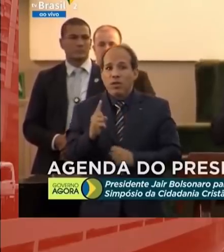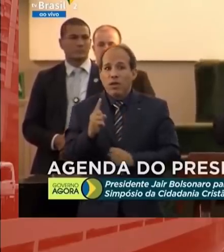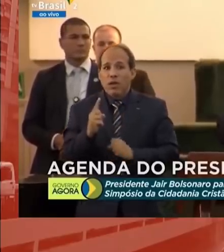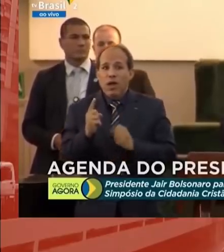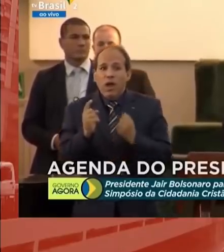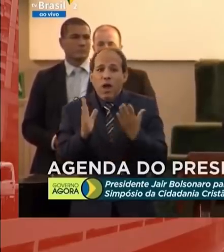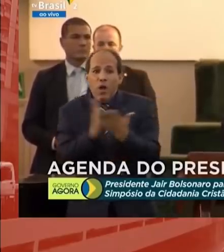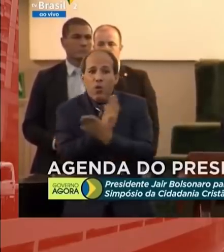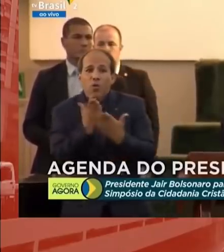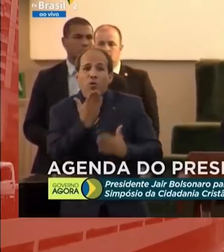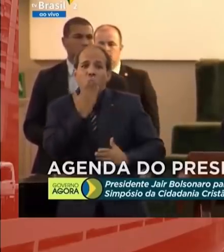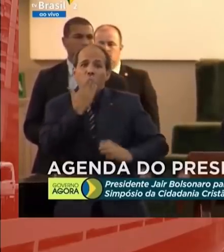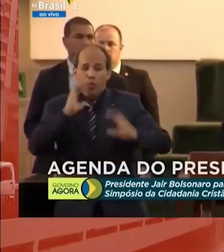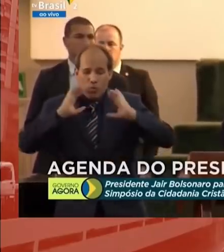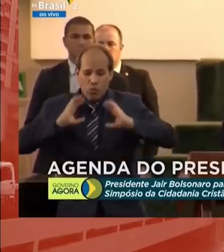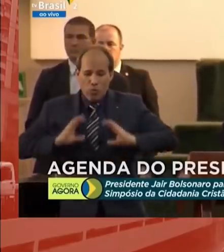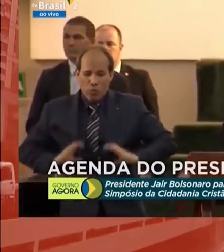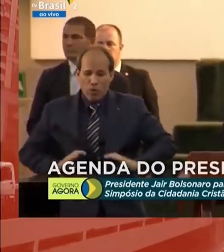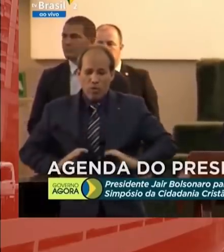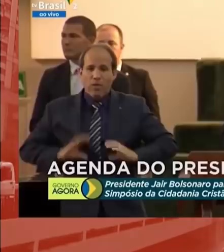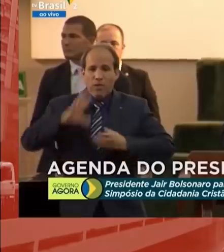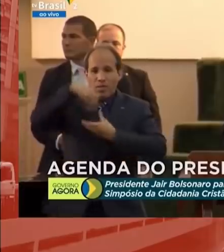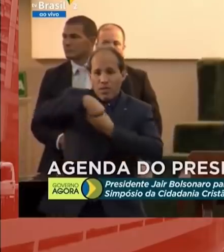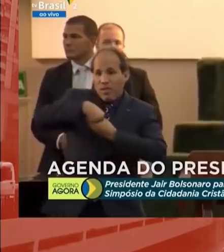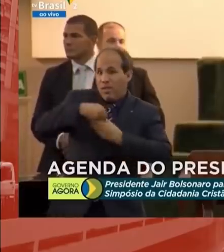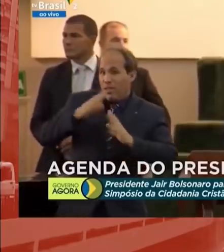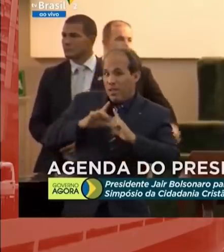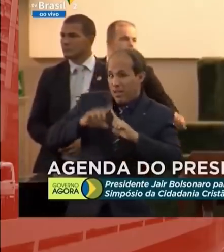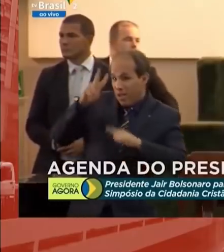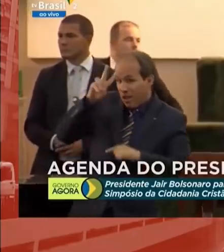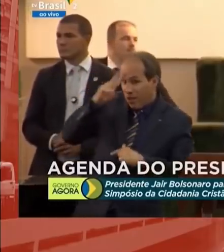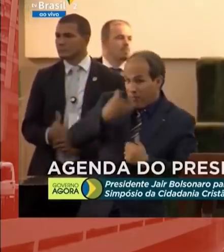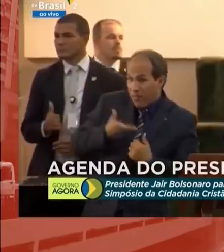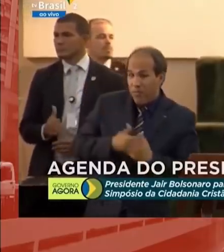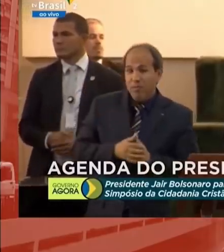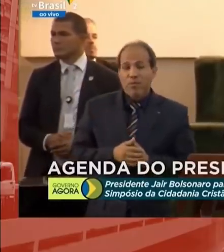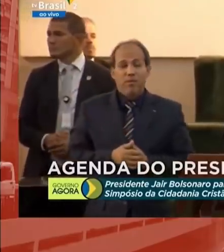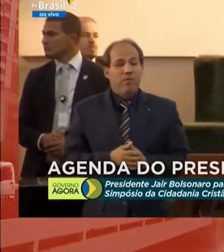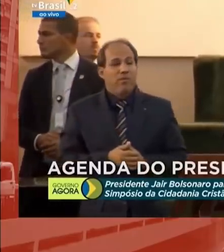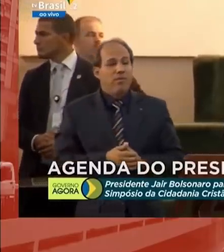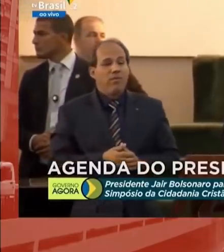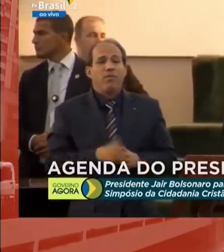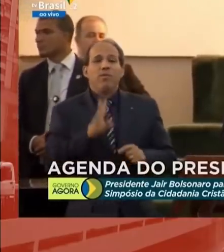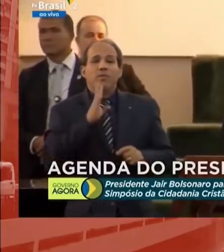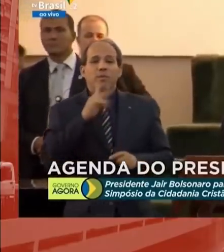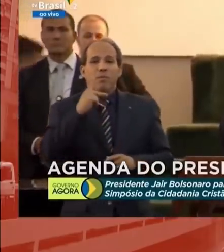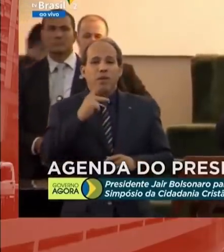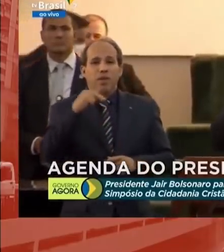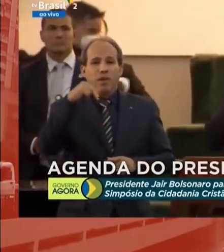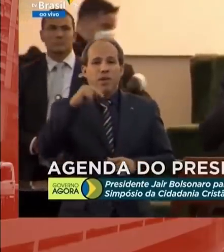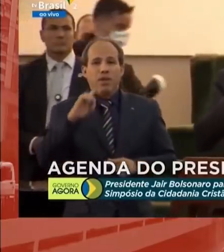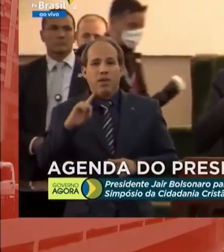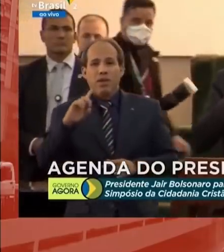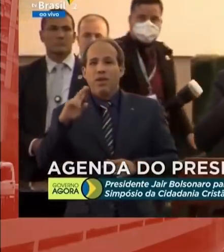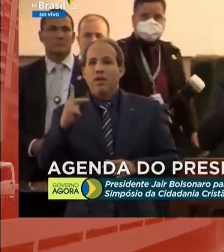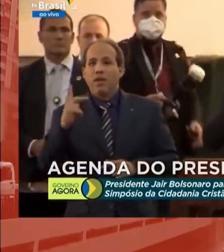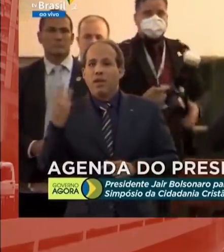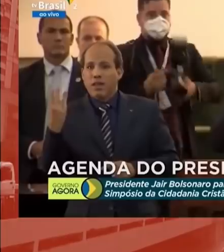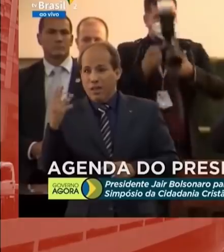lei, né, a civilidade, né, que não fossem utilizadas, né, de forma criminosa. E nesse dia que a gente